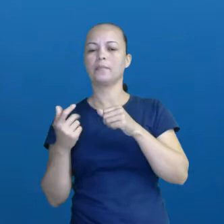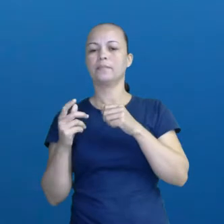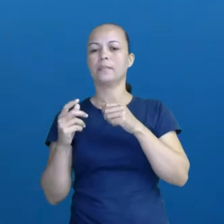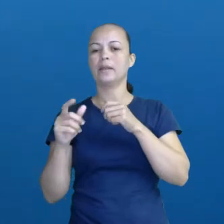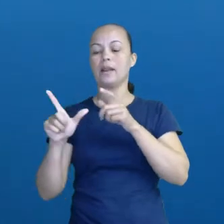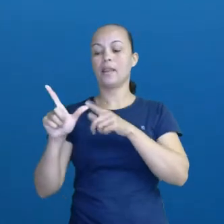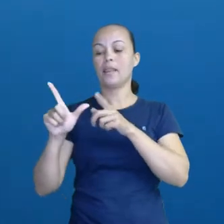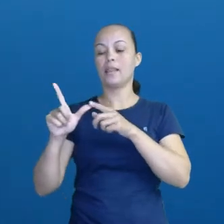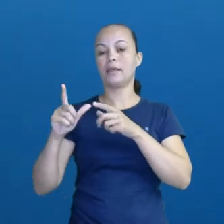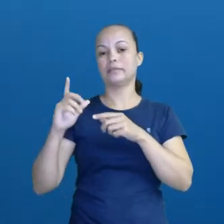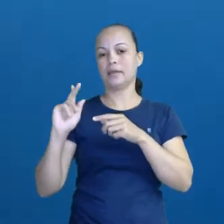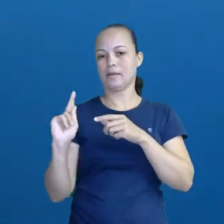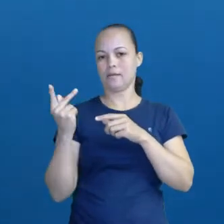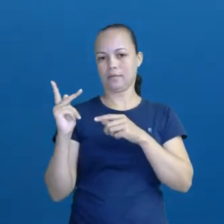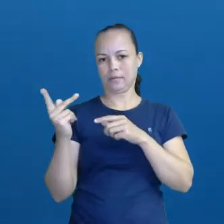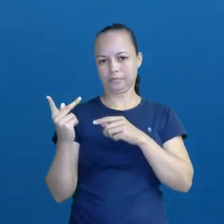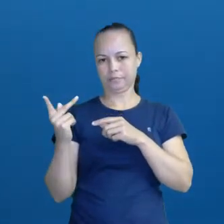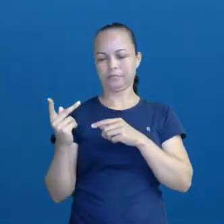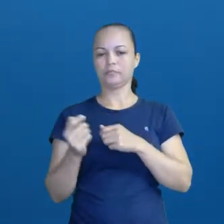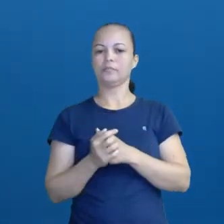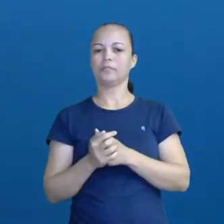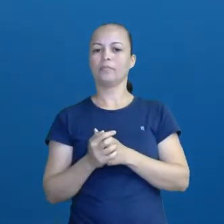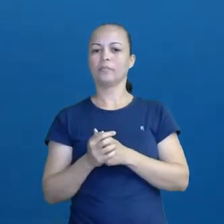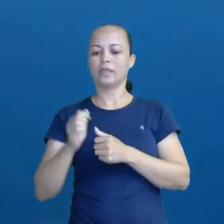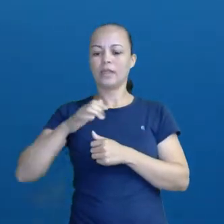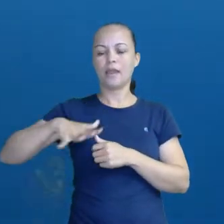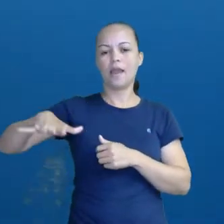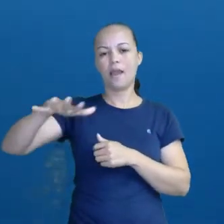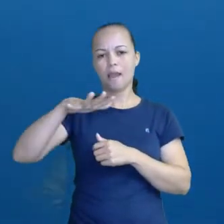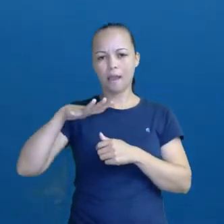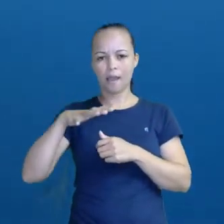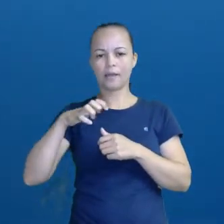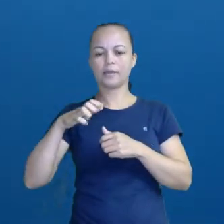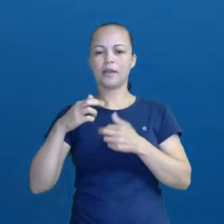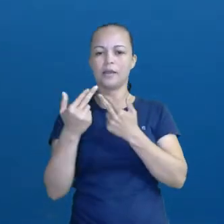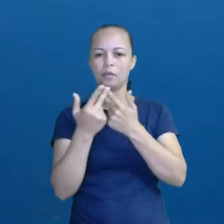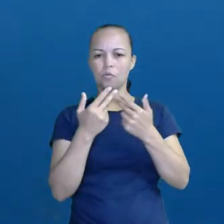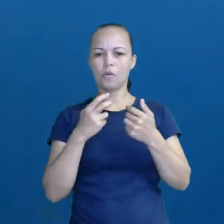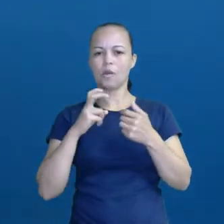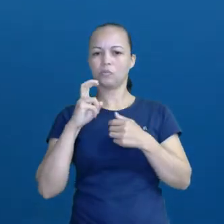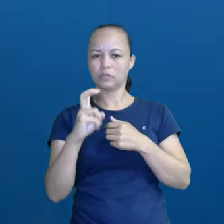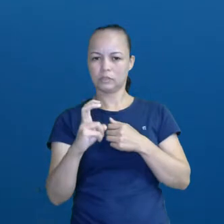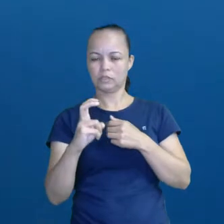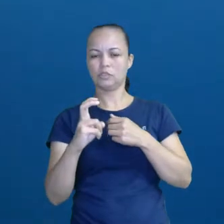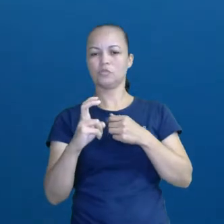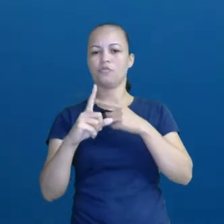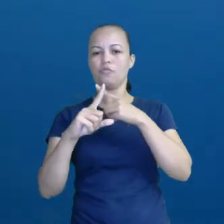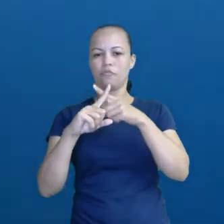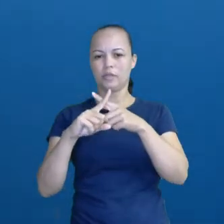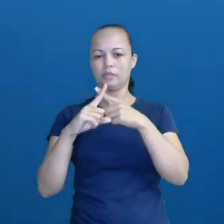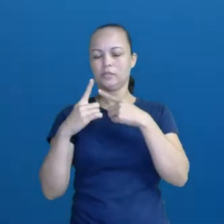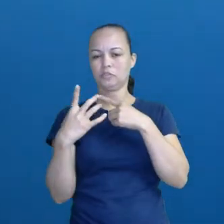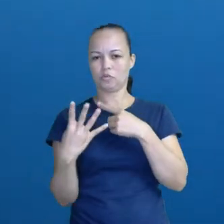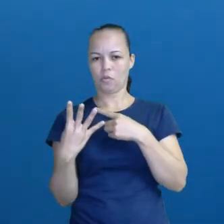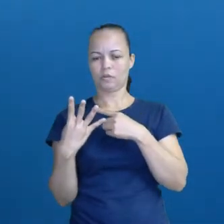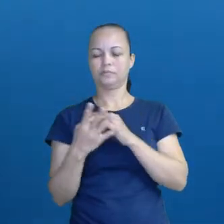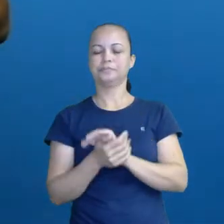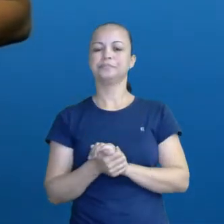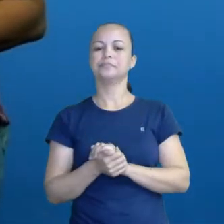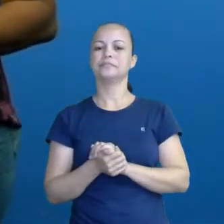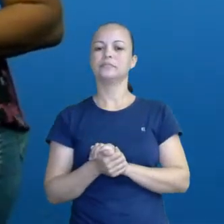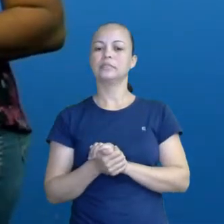na letrinha H que a área é igual 5 x 4